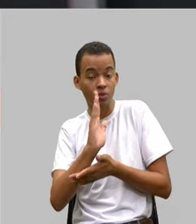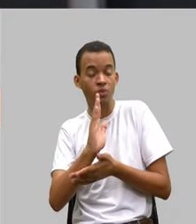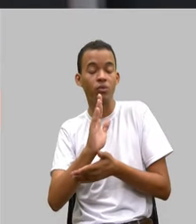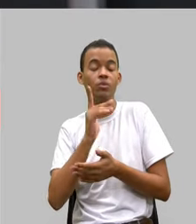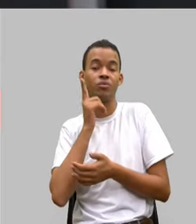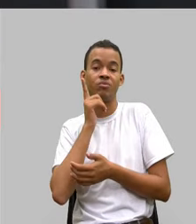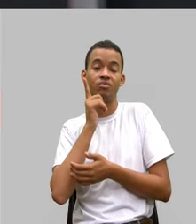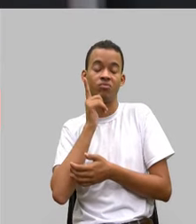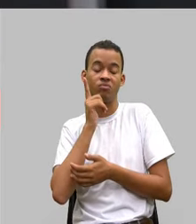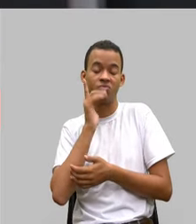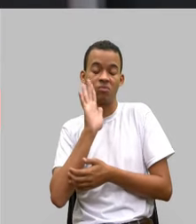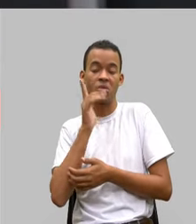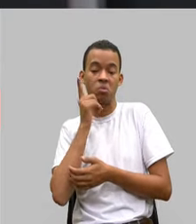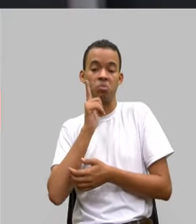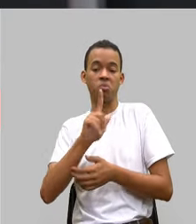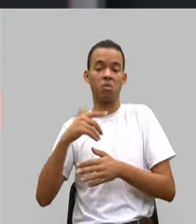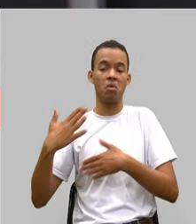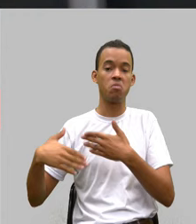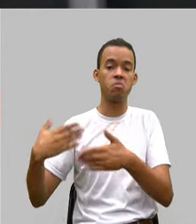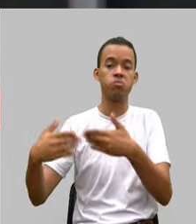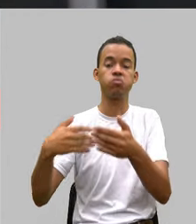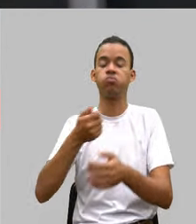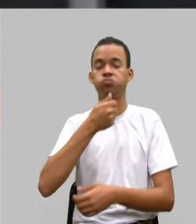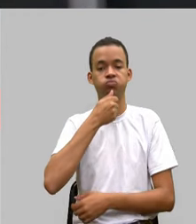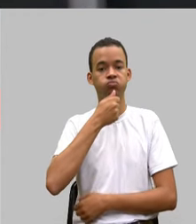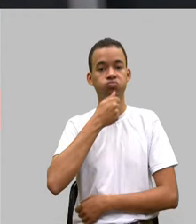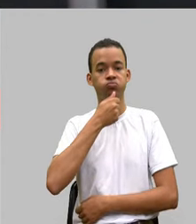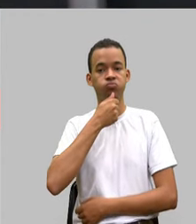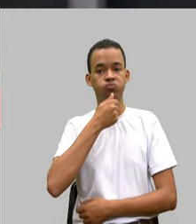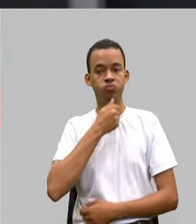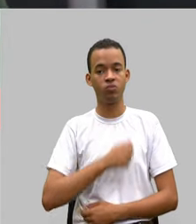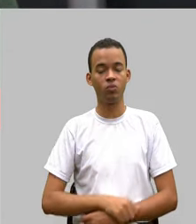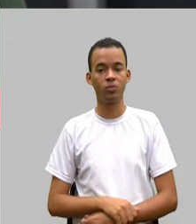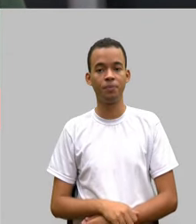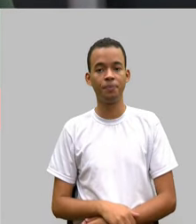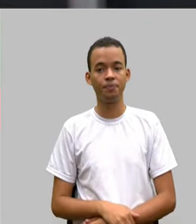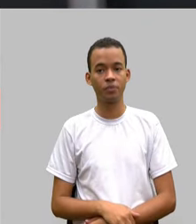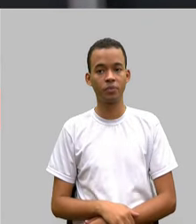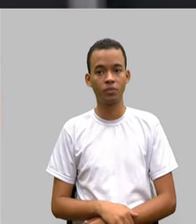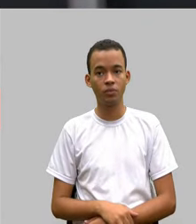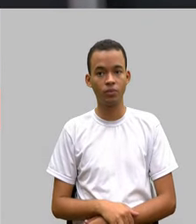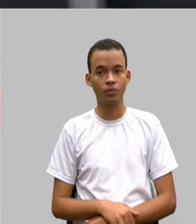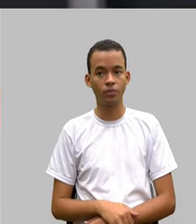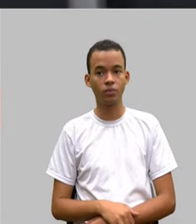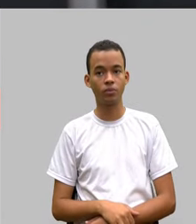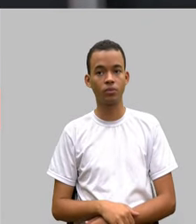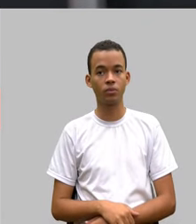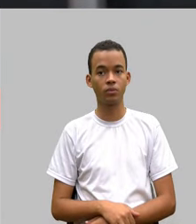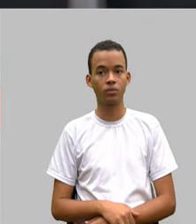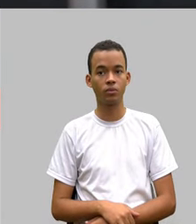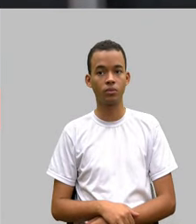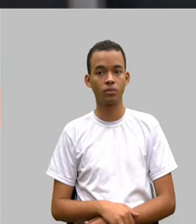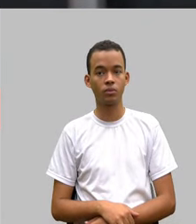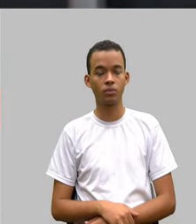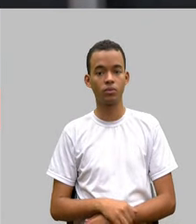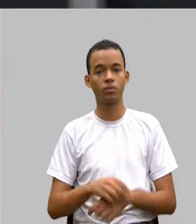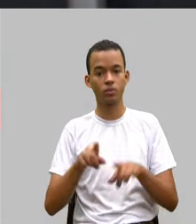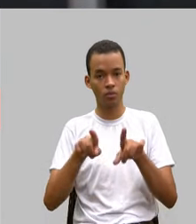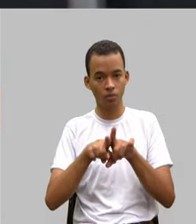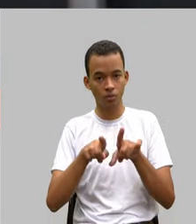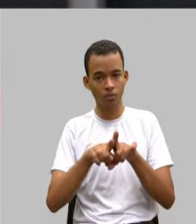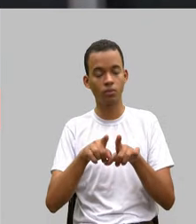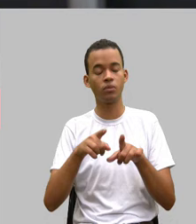né a lei funcionando eh bom a gente precisa também